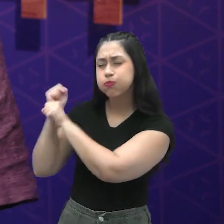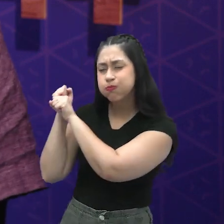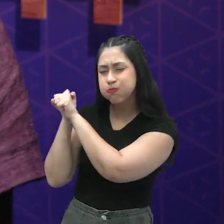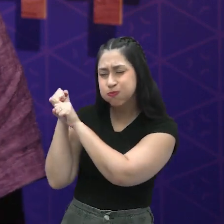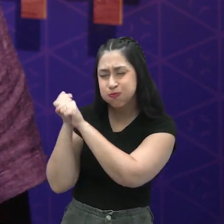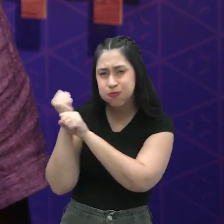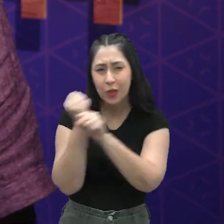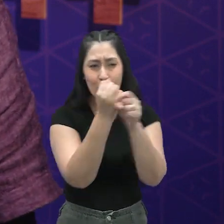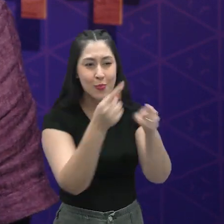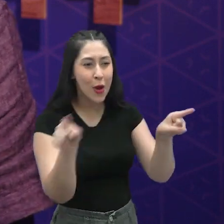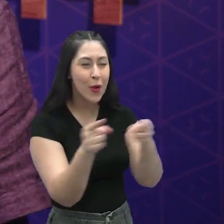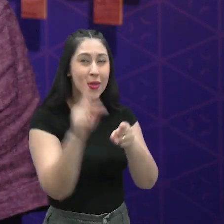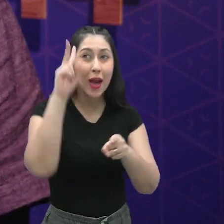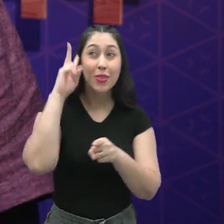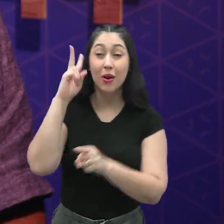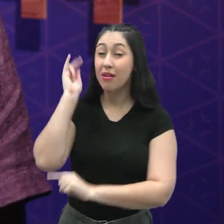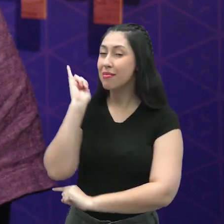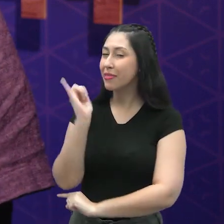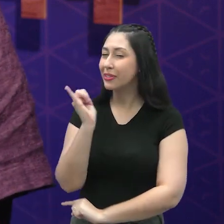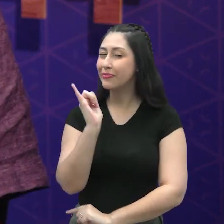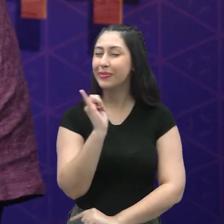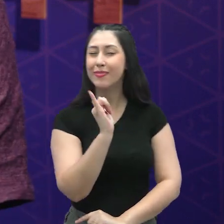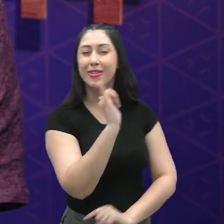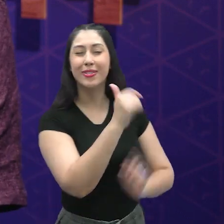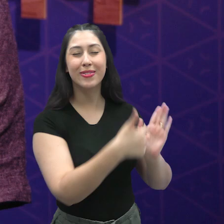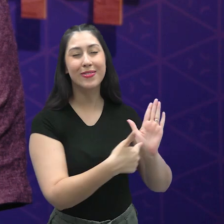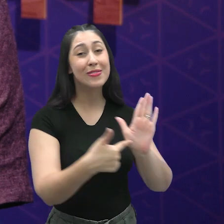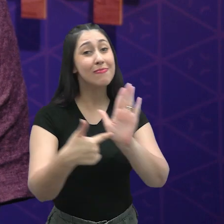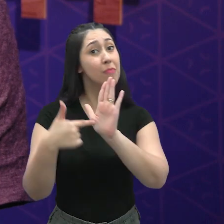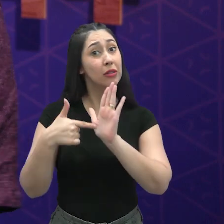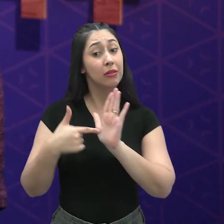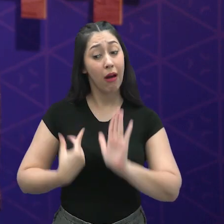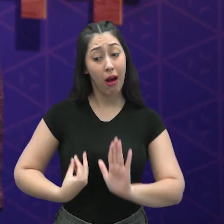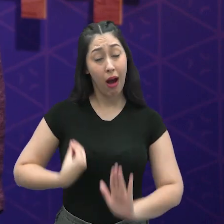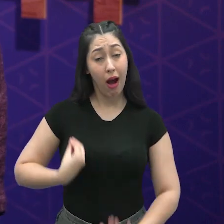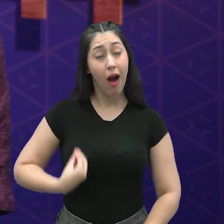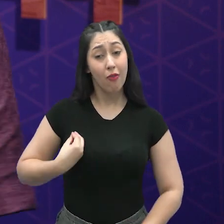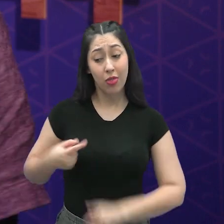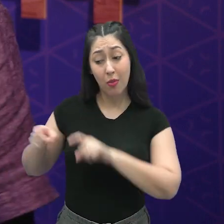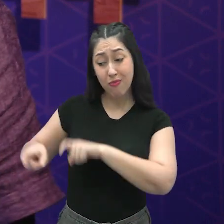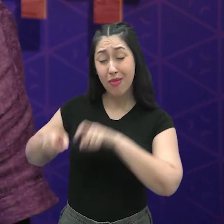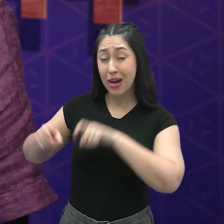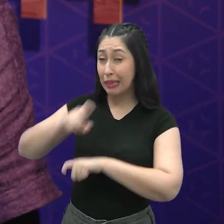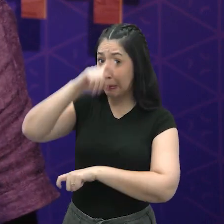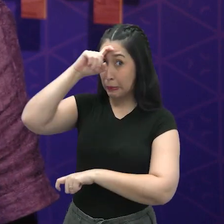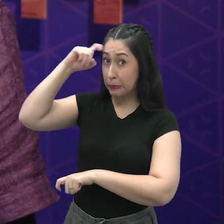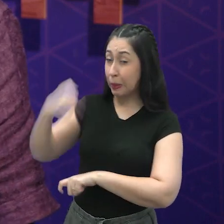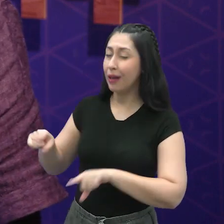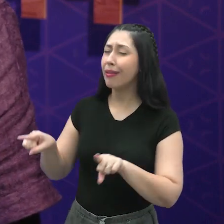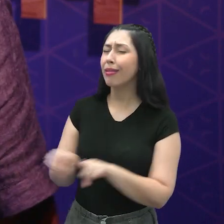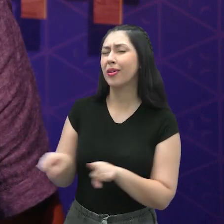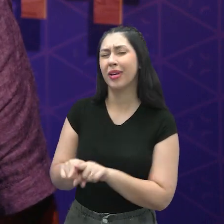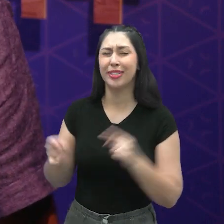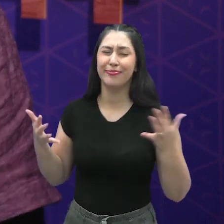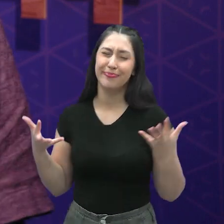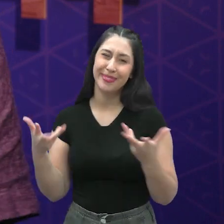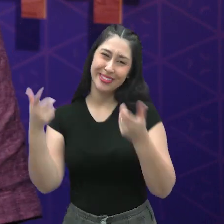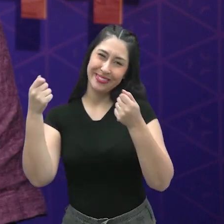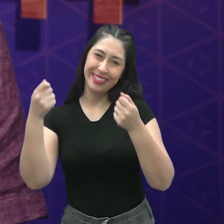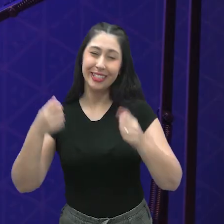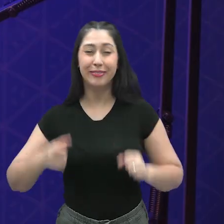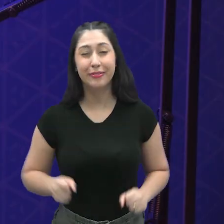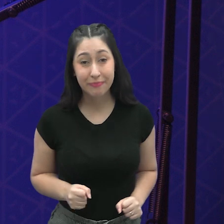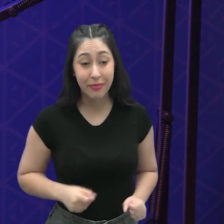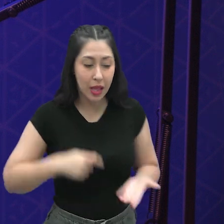suas músicas, histórias e causos, nos apresenta a dura realidade e também as maravilhas do mundo